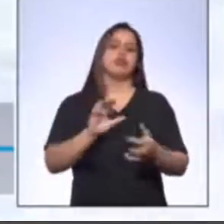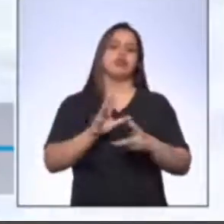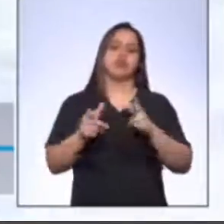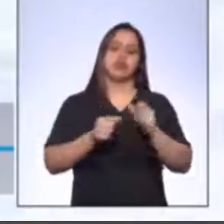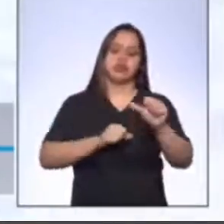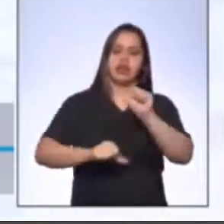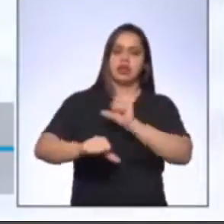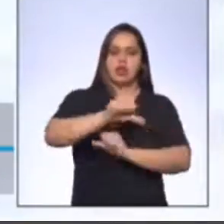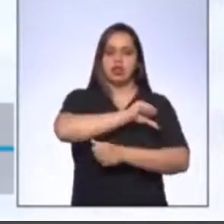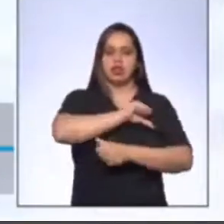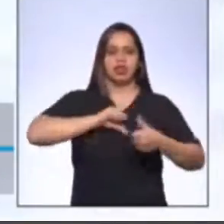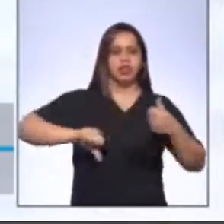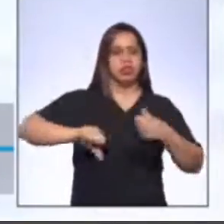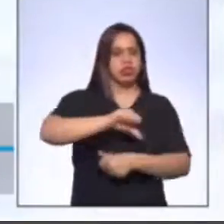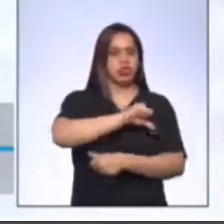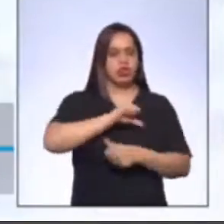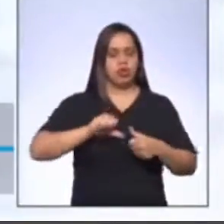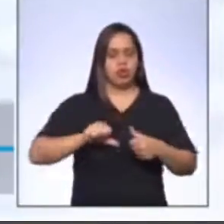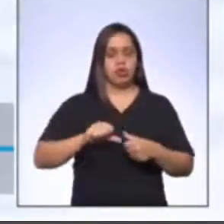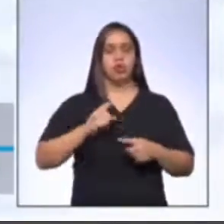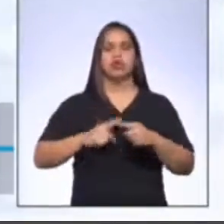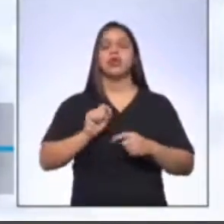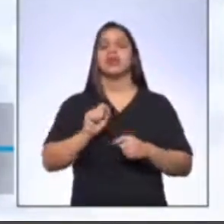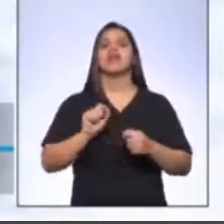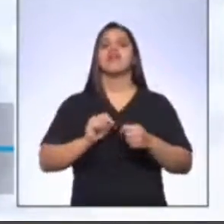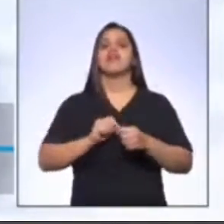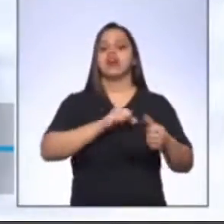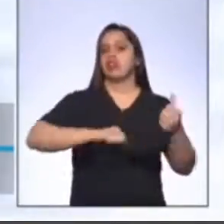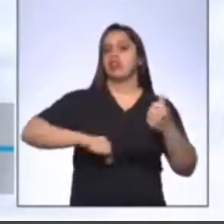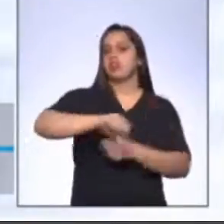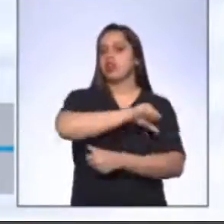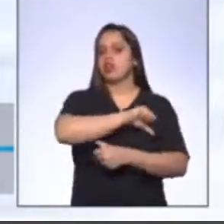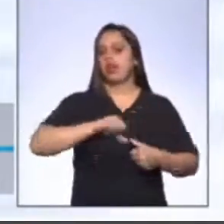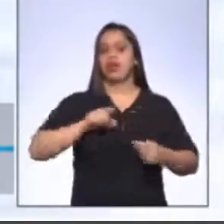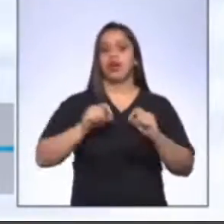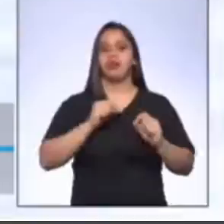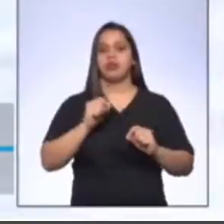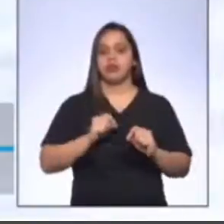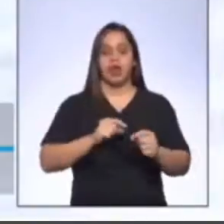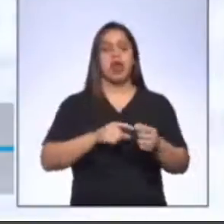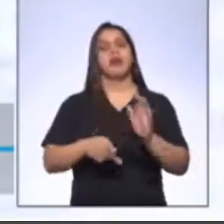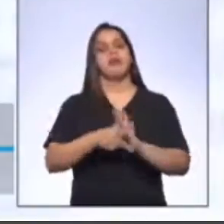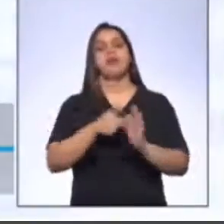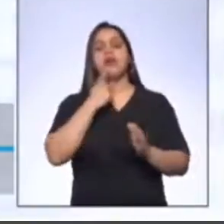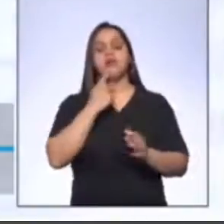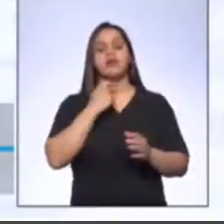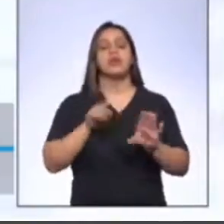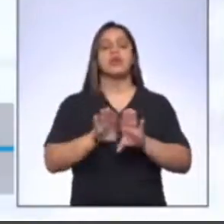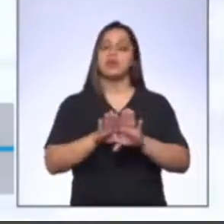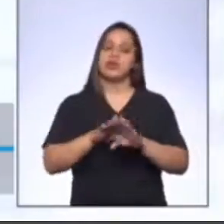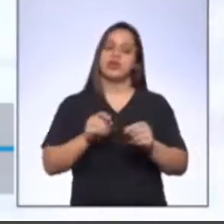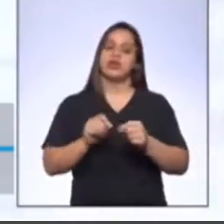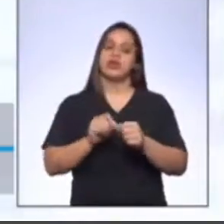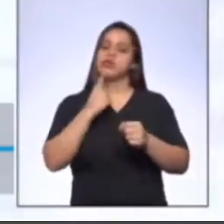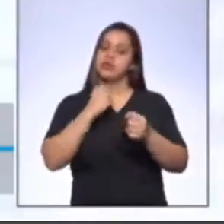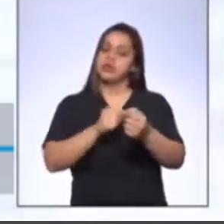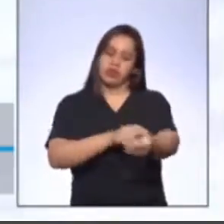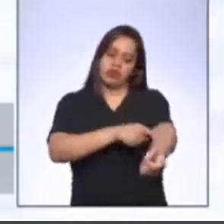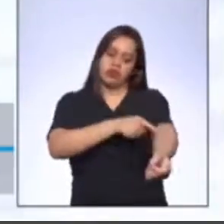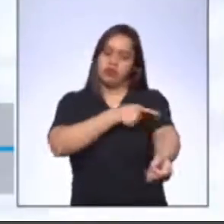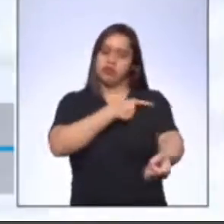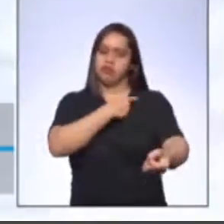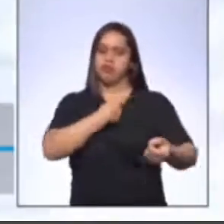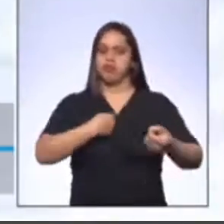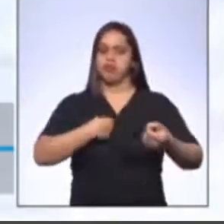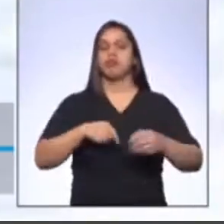porque quem vai fazer essa troca essa é a hora do sangue você tem que lembrar que o sangue ele pa em todas as células deixando oxigênio e pegando o gás carbônico